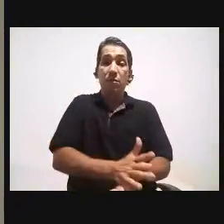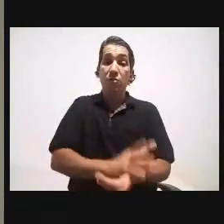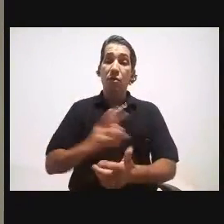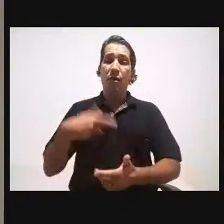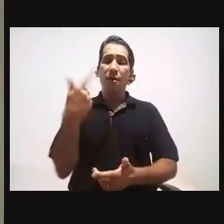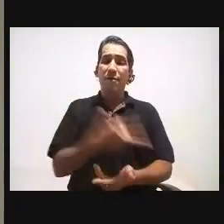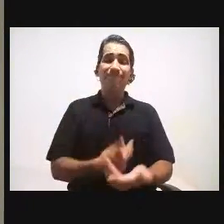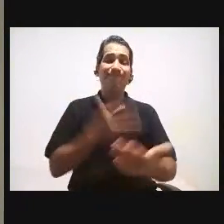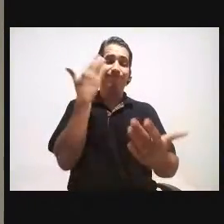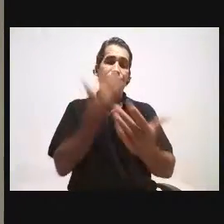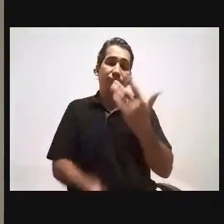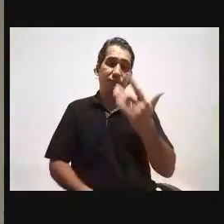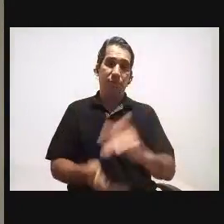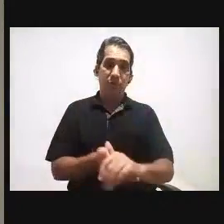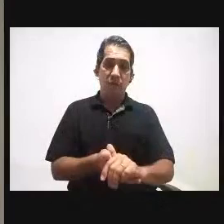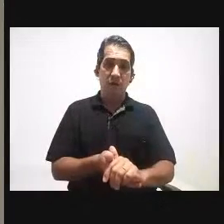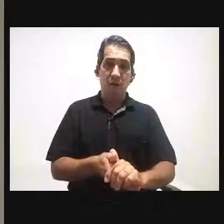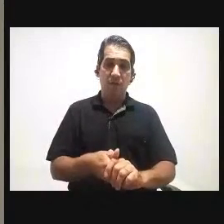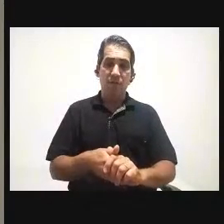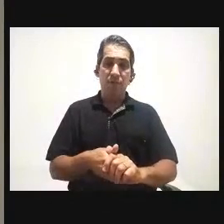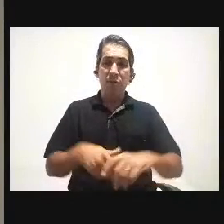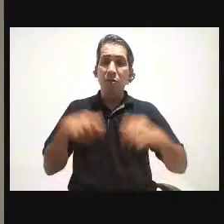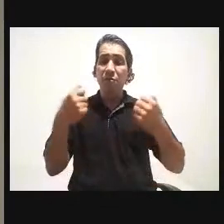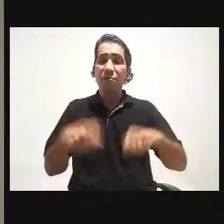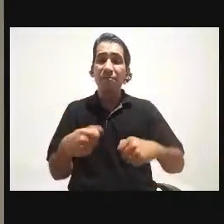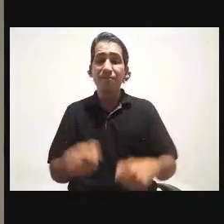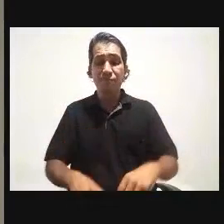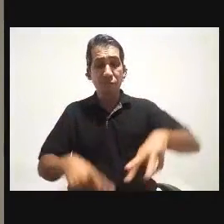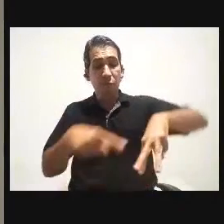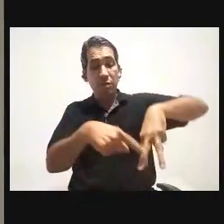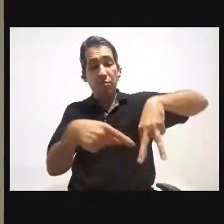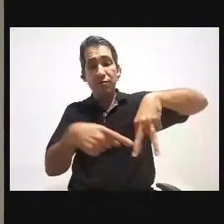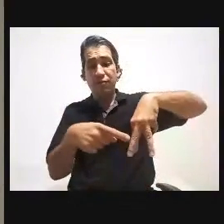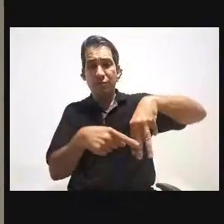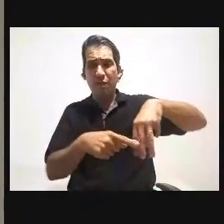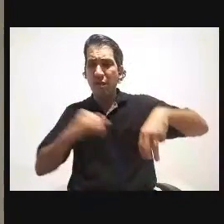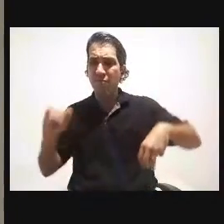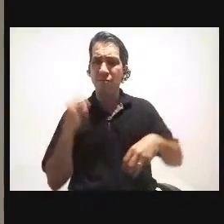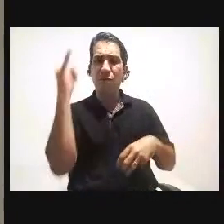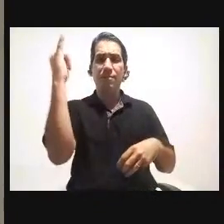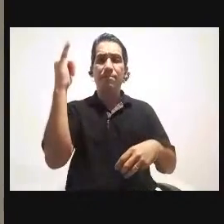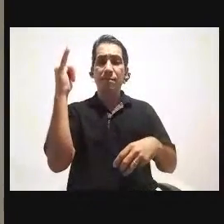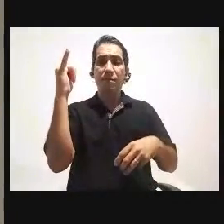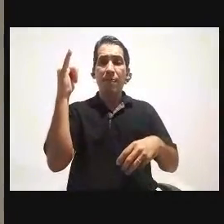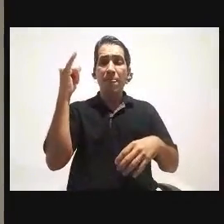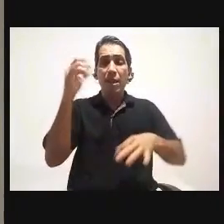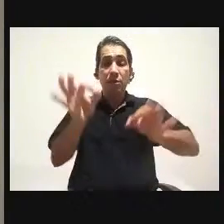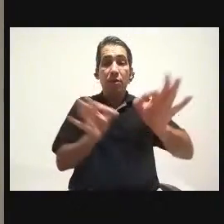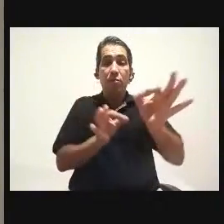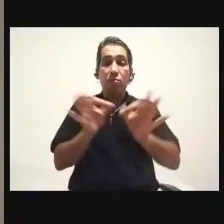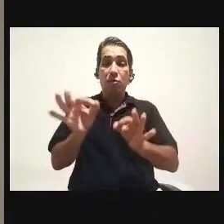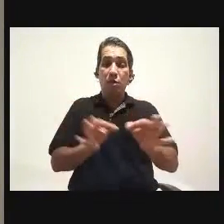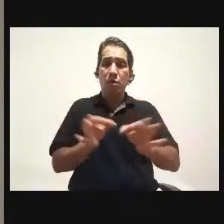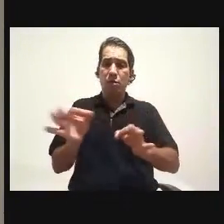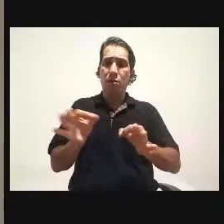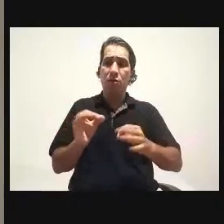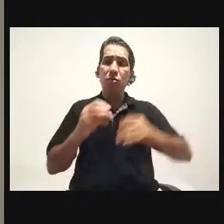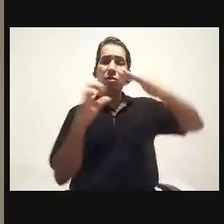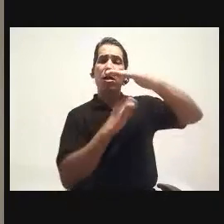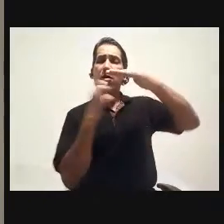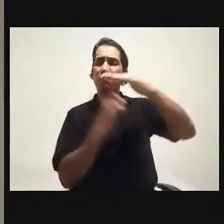O segundo tripé importante é o organizacional. Todas as organizações, seja elas públicas,